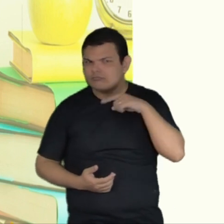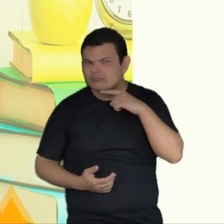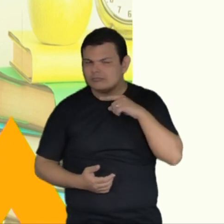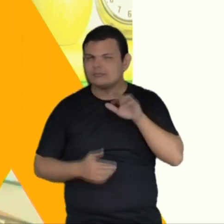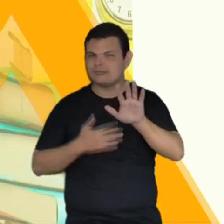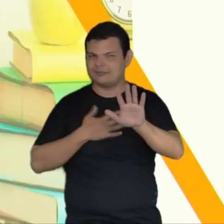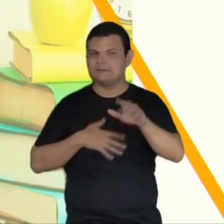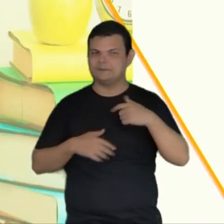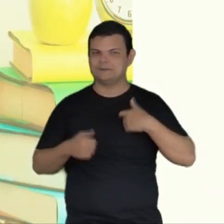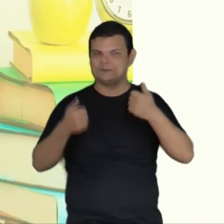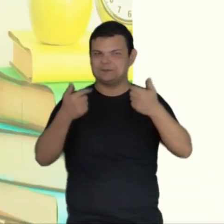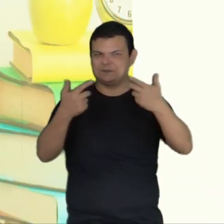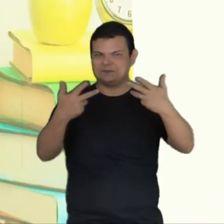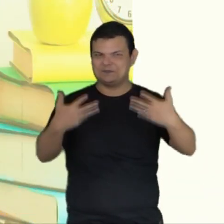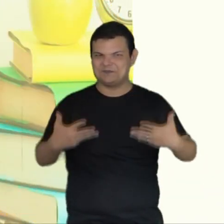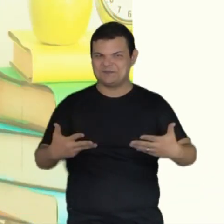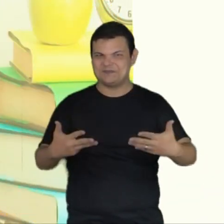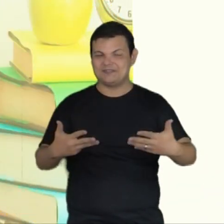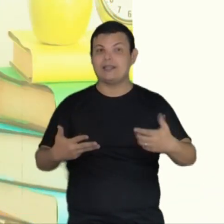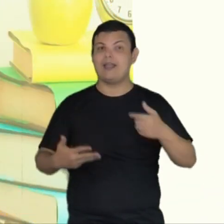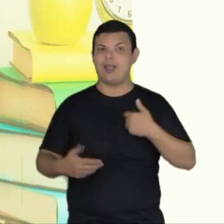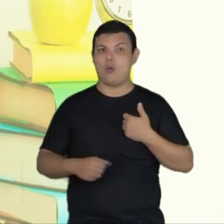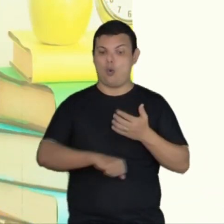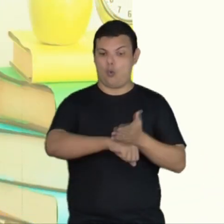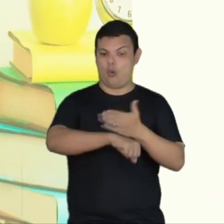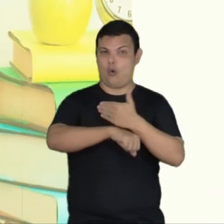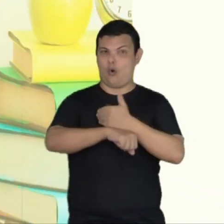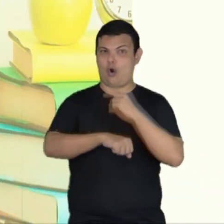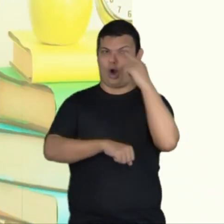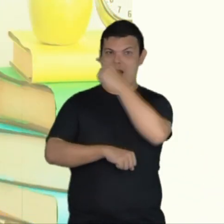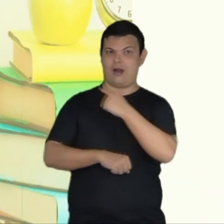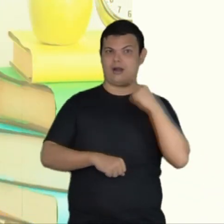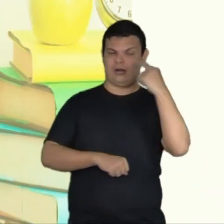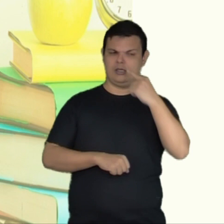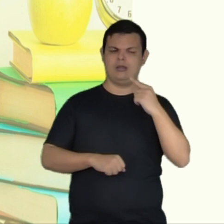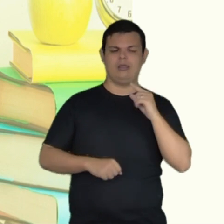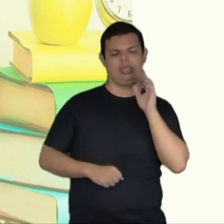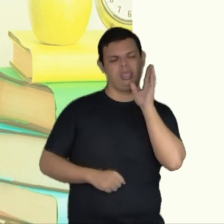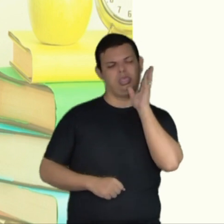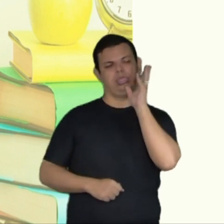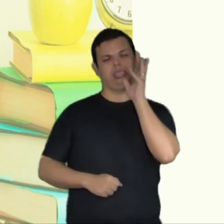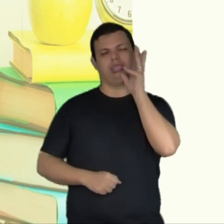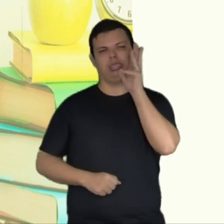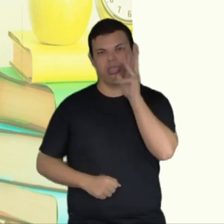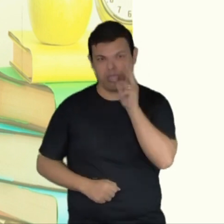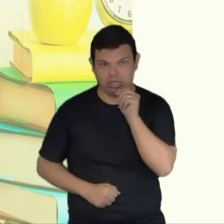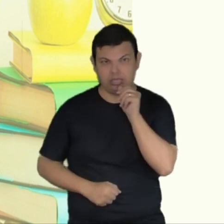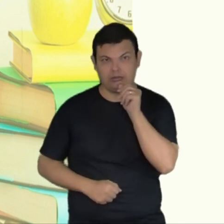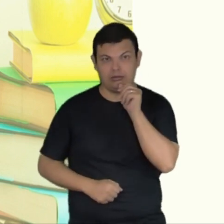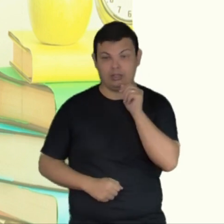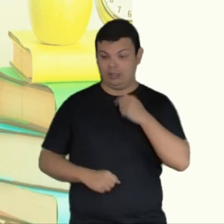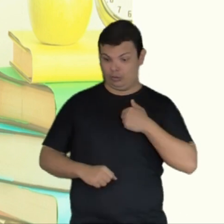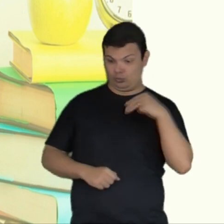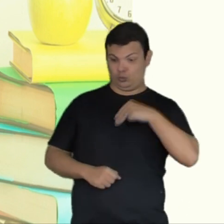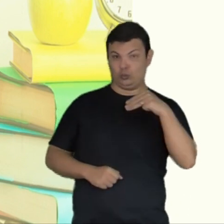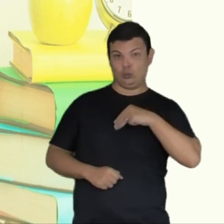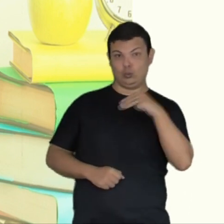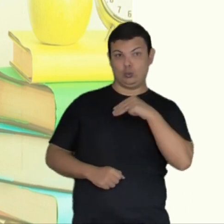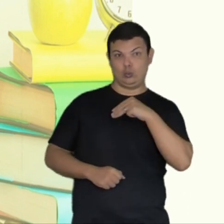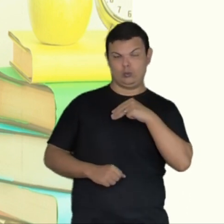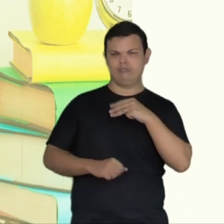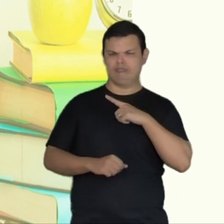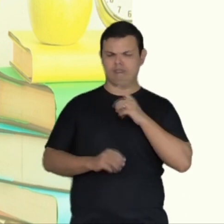me acompanhe aqui um pouquinho. Eu sou a hora, mover até que me movo, mas demora. Eu sou o minuto, estou